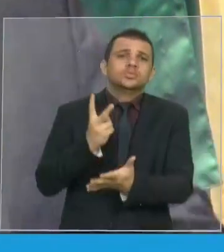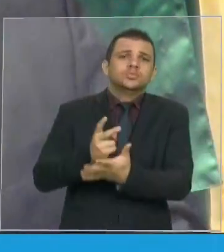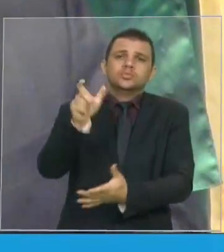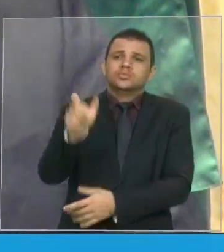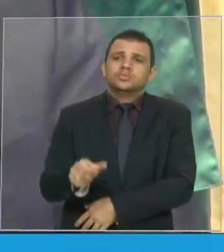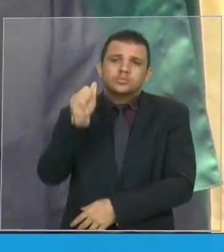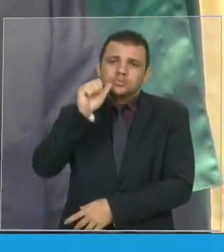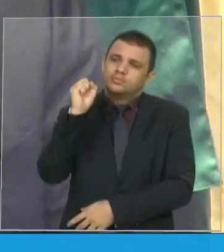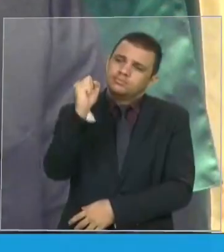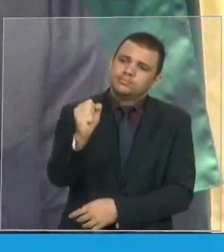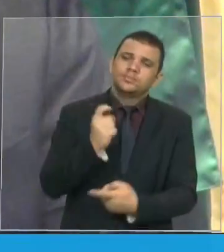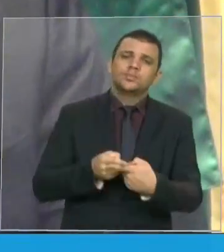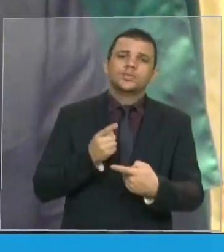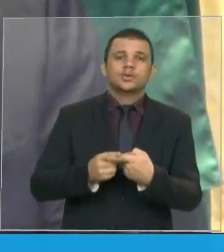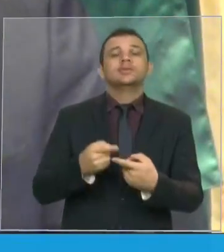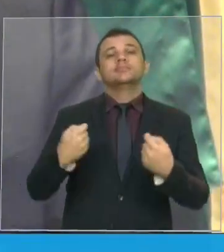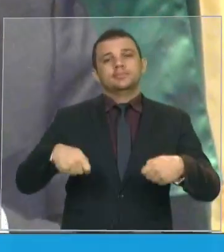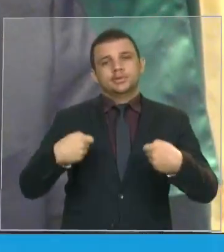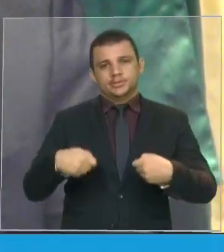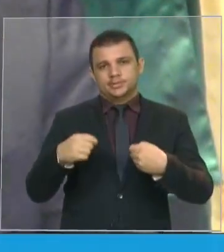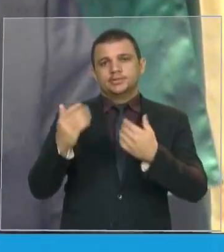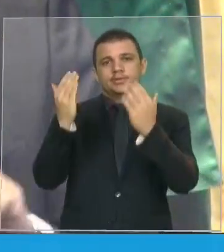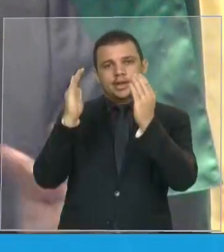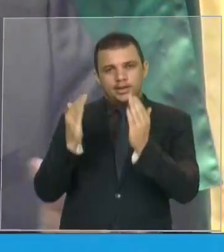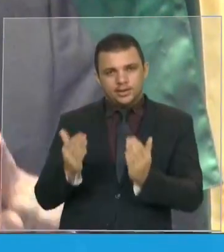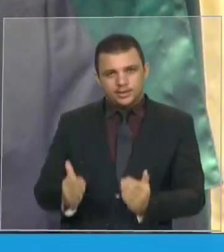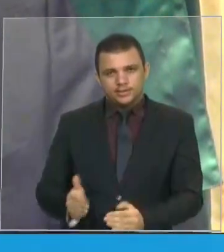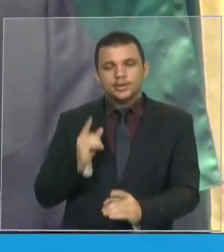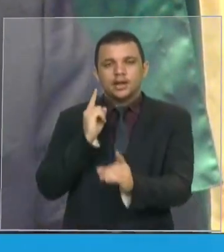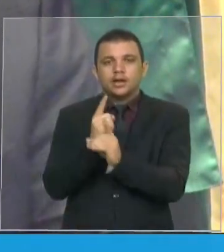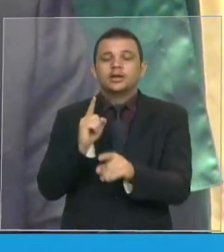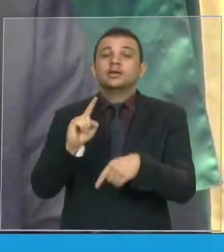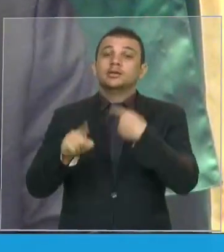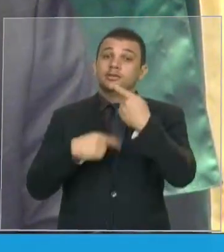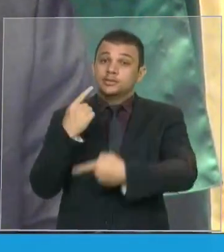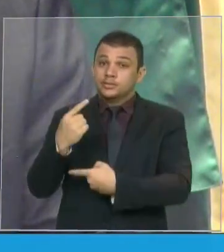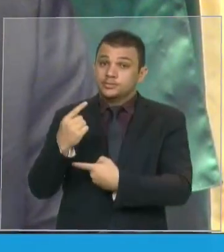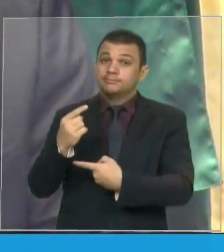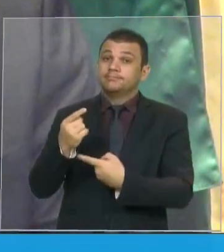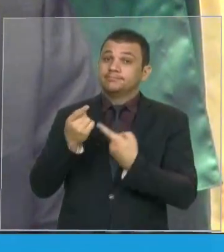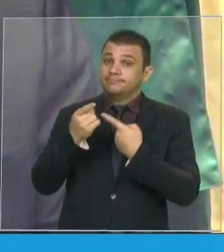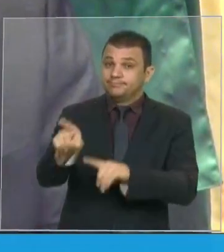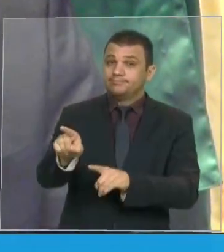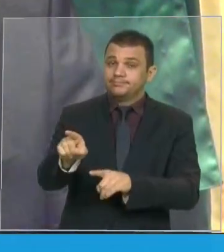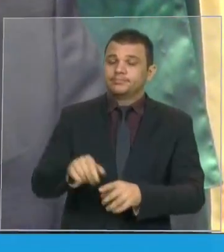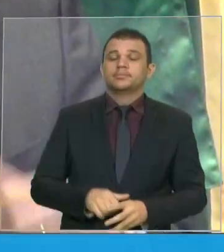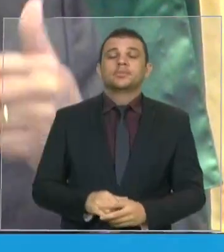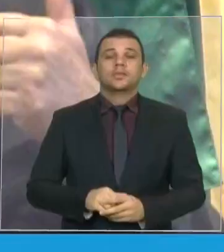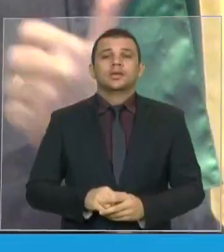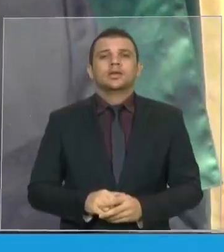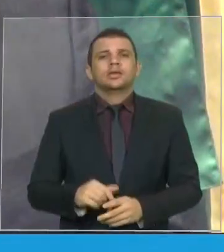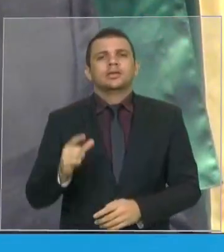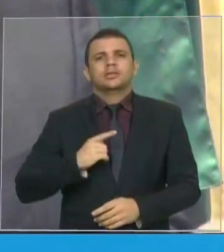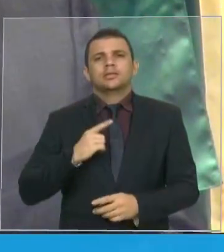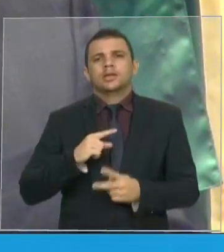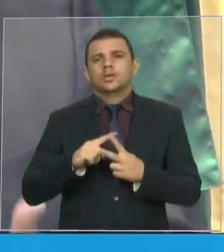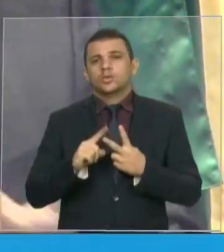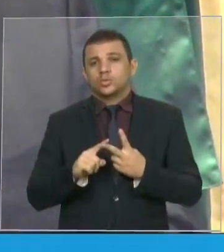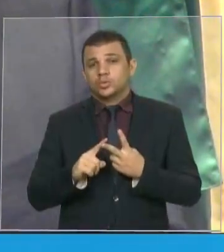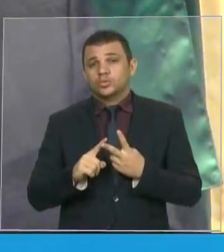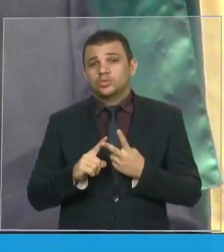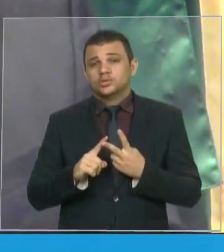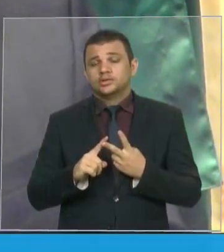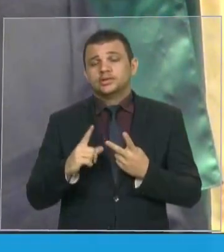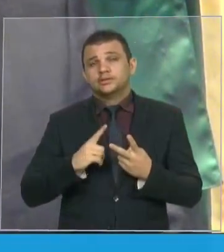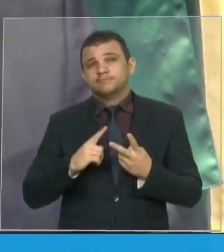feminicídio. Nós ainda entendemos que tem dois pontos relativos às mulheres que ainda estão muito obscuros. É a questão que a gente